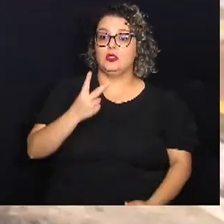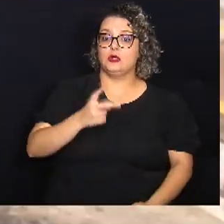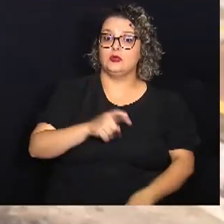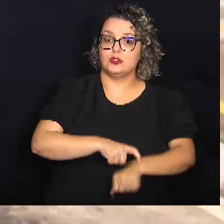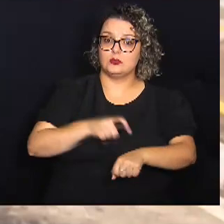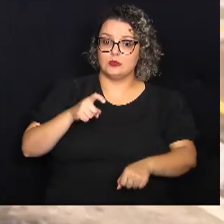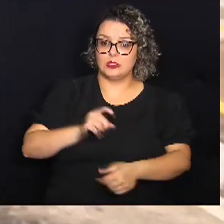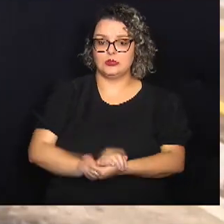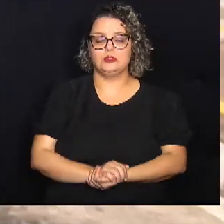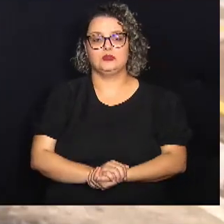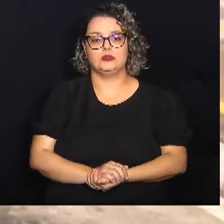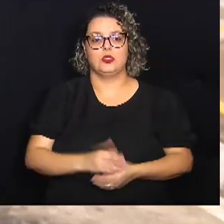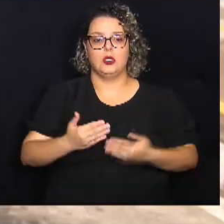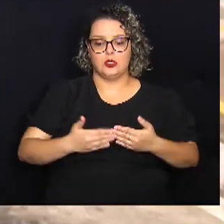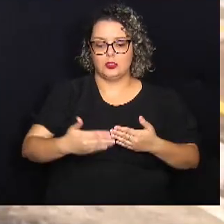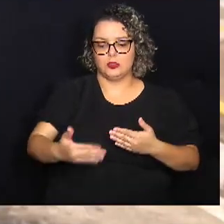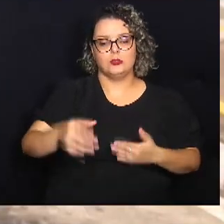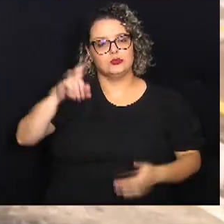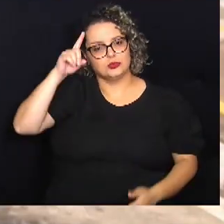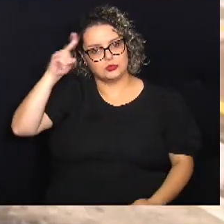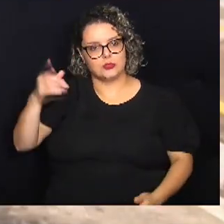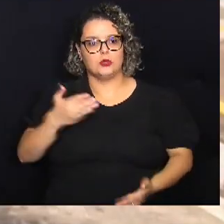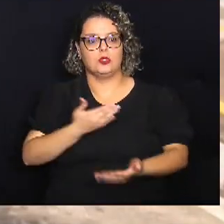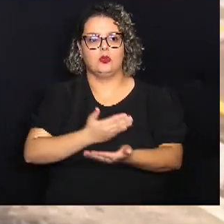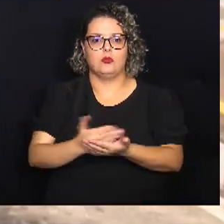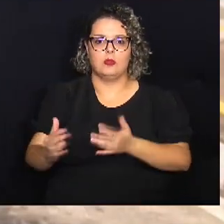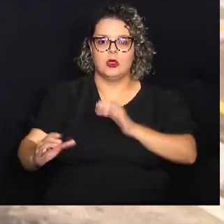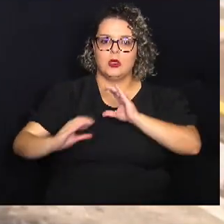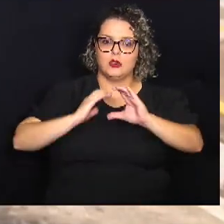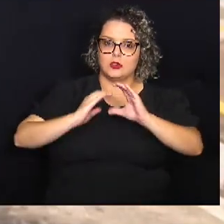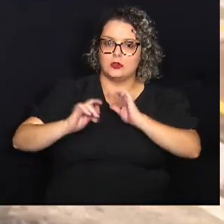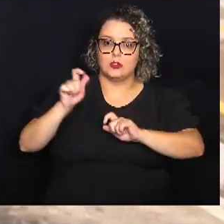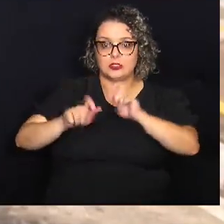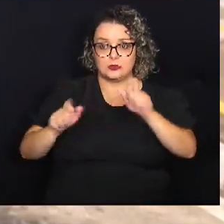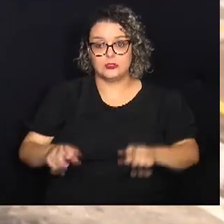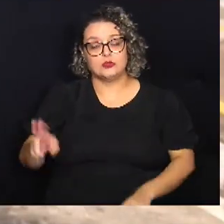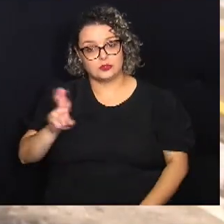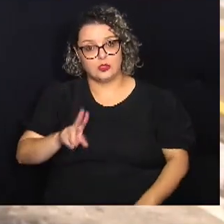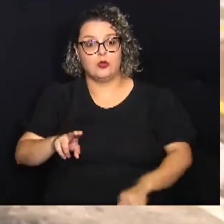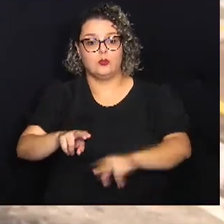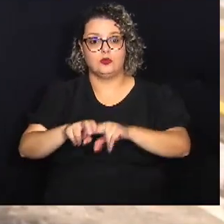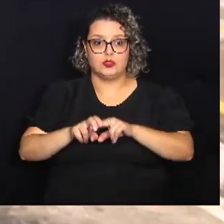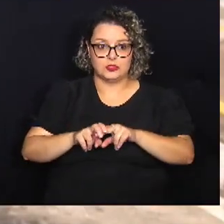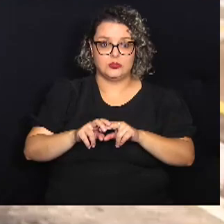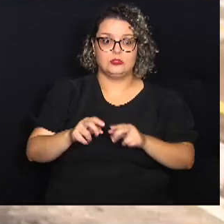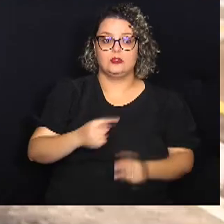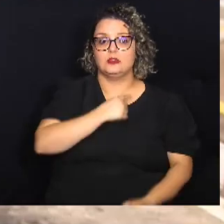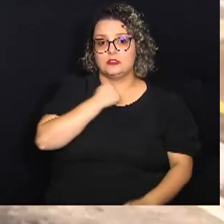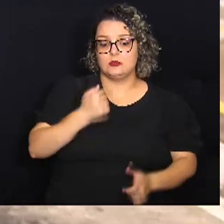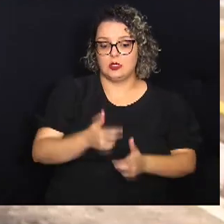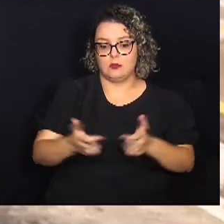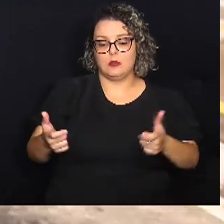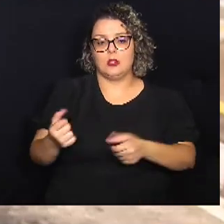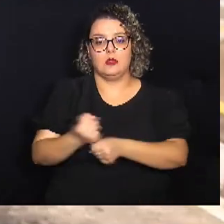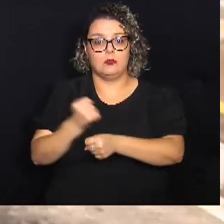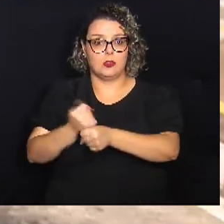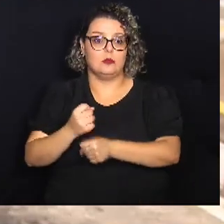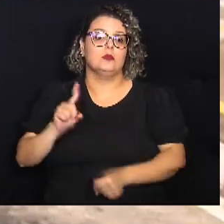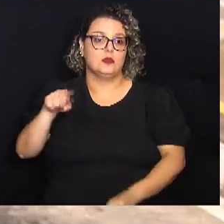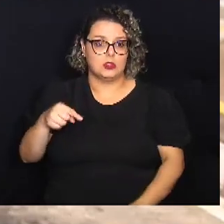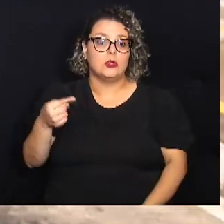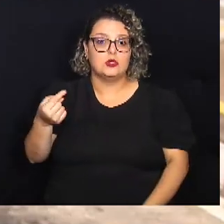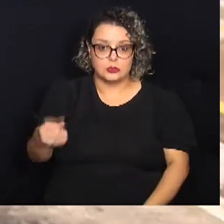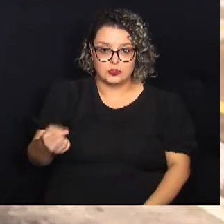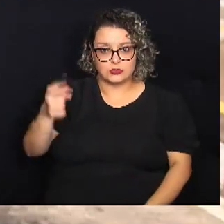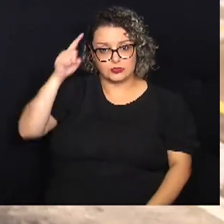etapas. Nos próximos dias nós vamos começar a comunicação aqui com os usuários, né? Por isso que a gente deu esse prazo para começar a obra só no